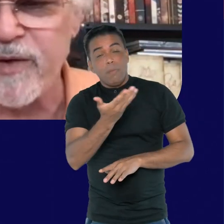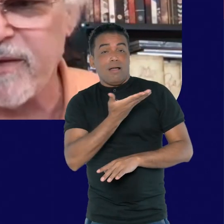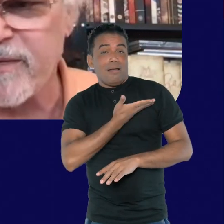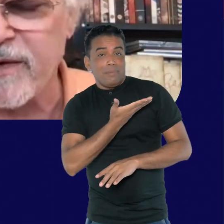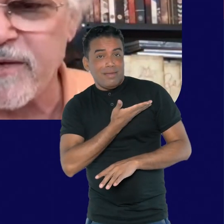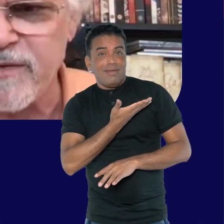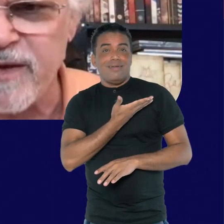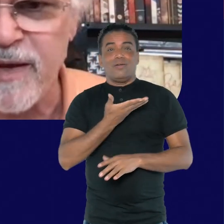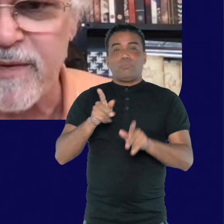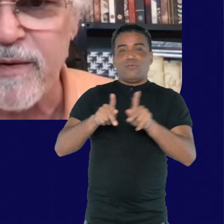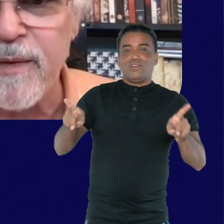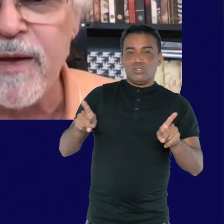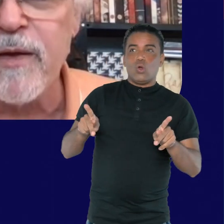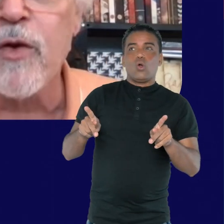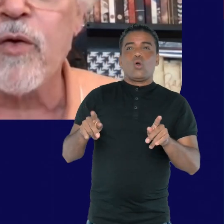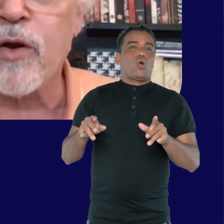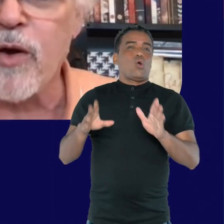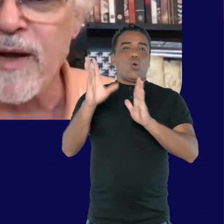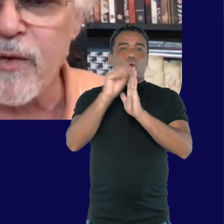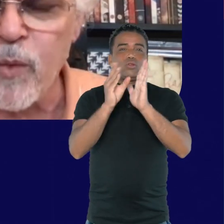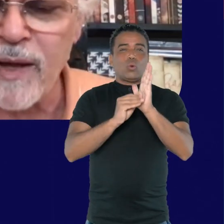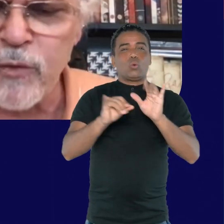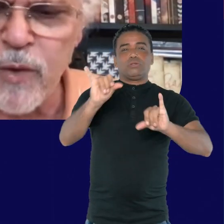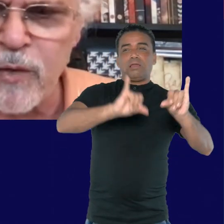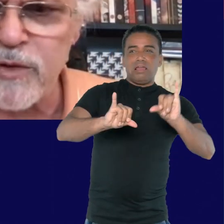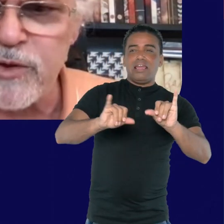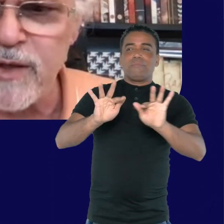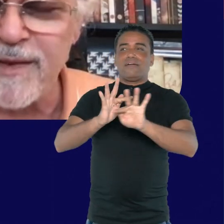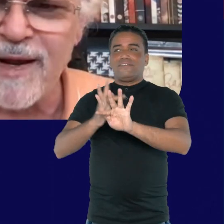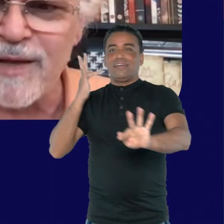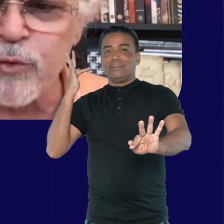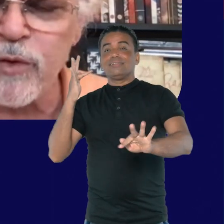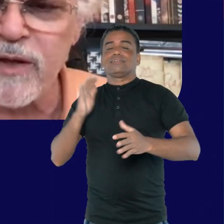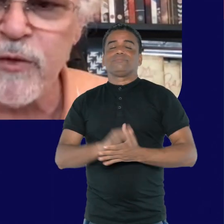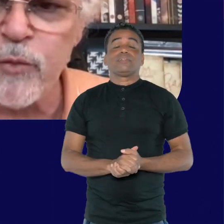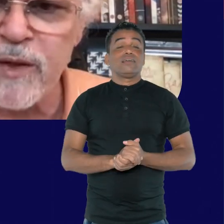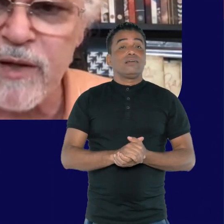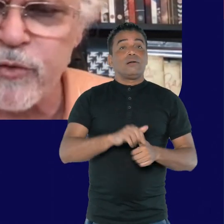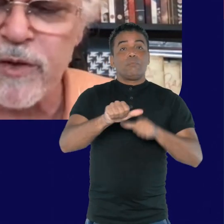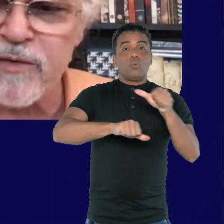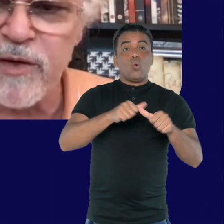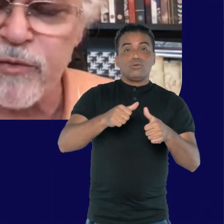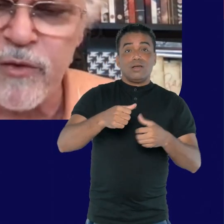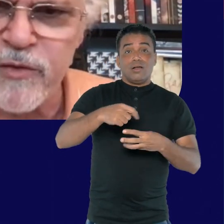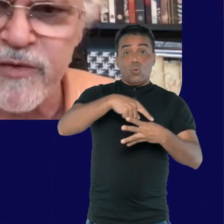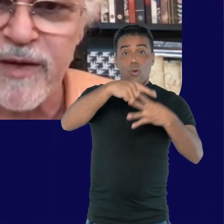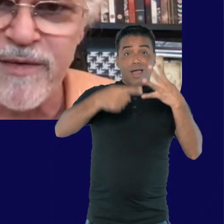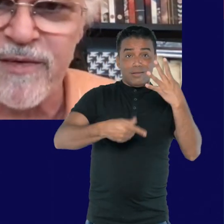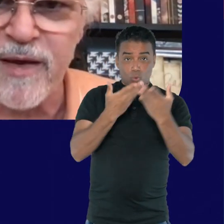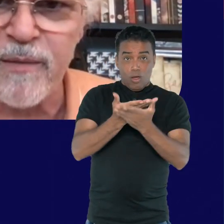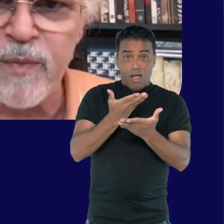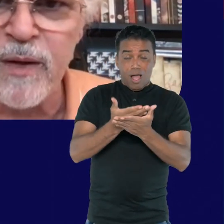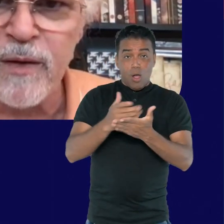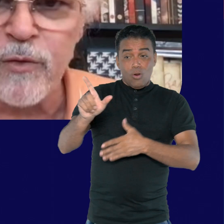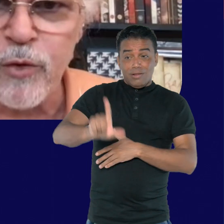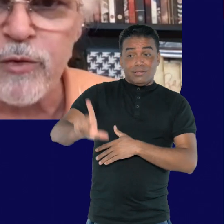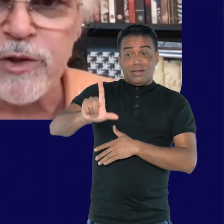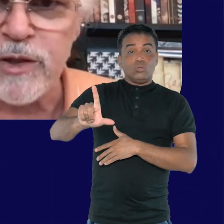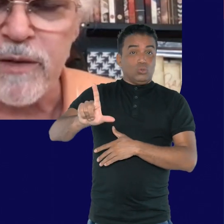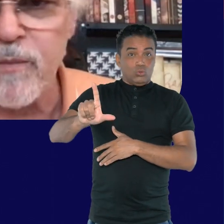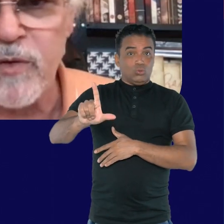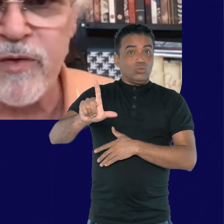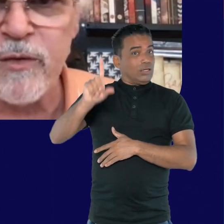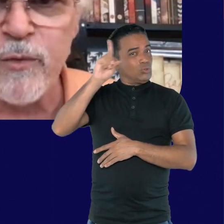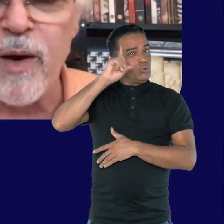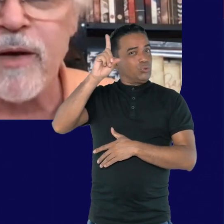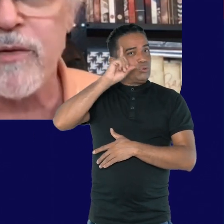química, física, etc. Coloca 4 aulas de literatura e uma das outras questões que você quiser todo